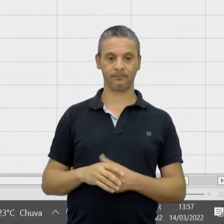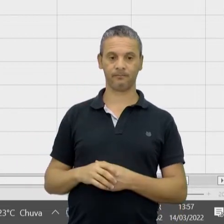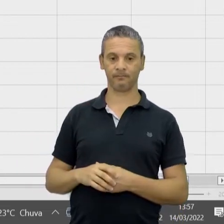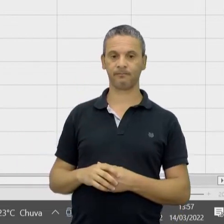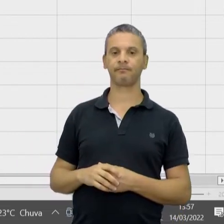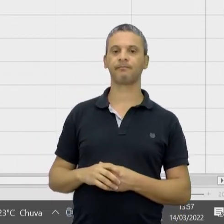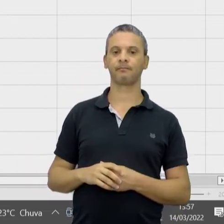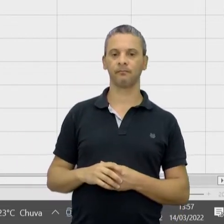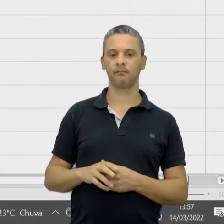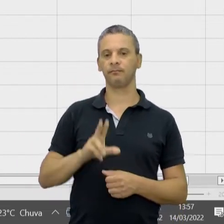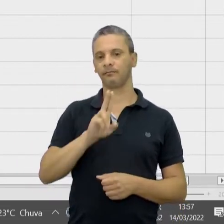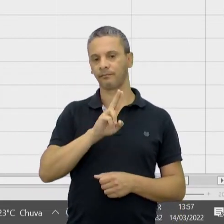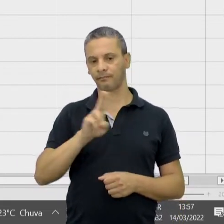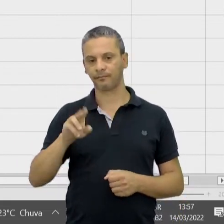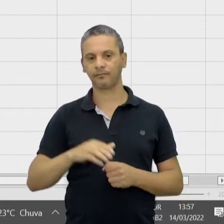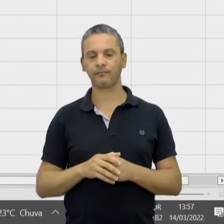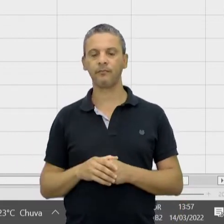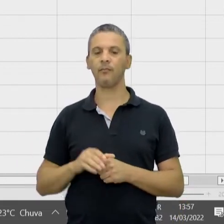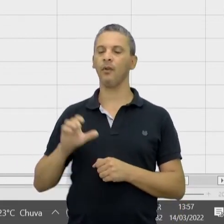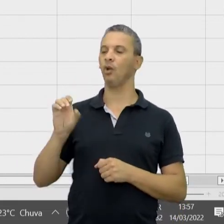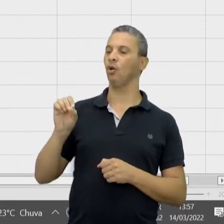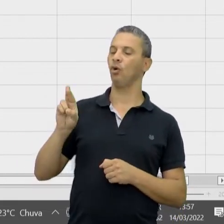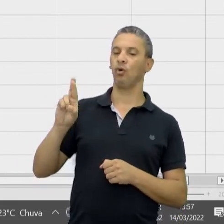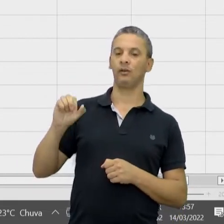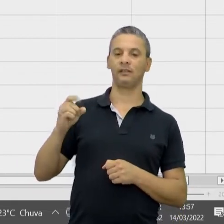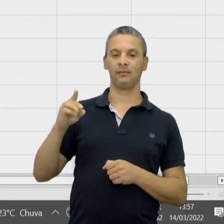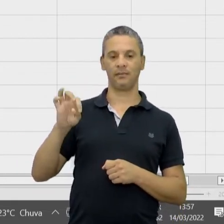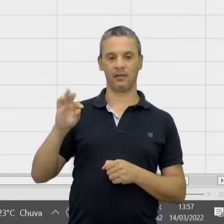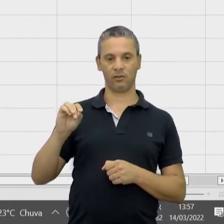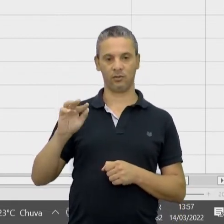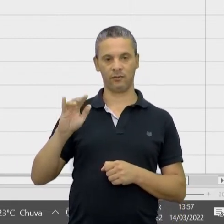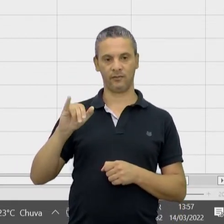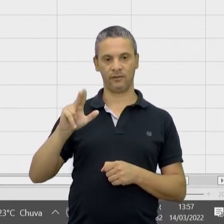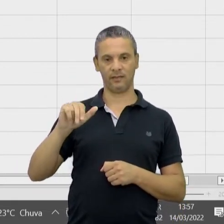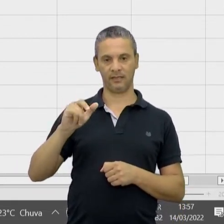E aí eu vou colocar aqui, ó, orçamento financeiro.